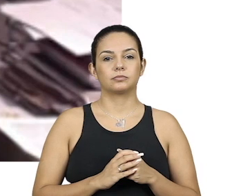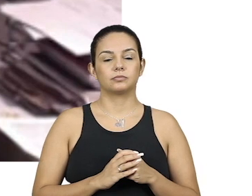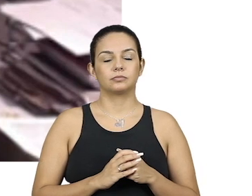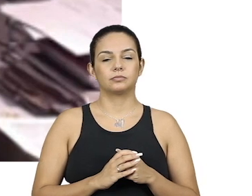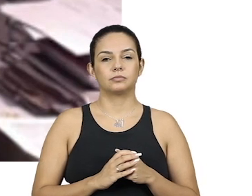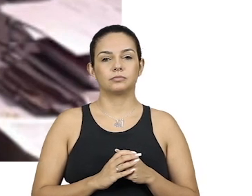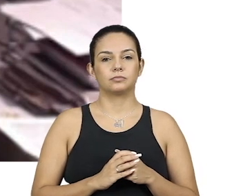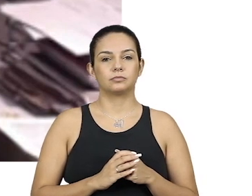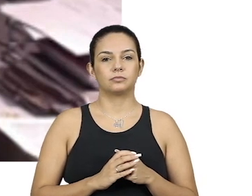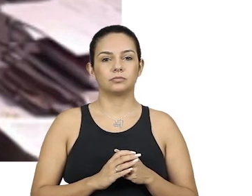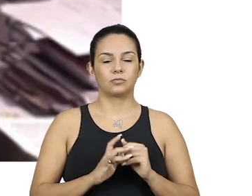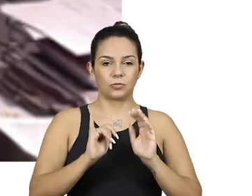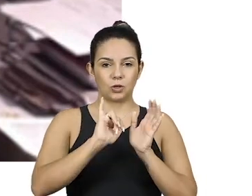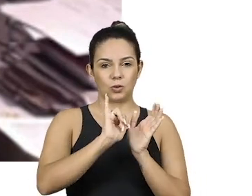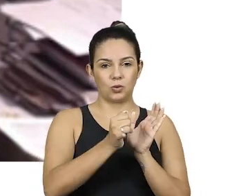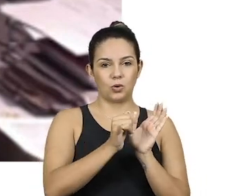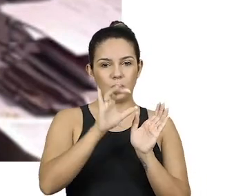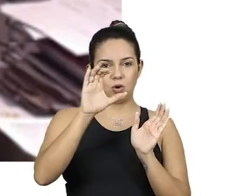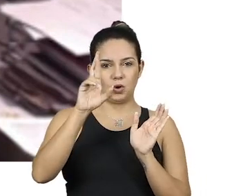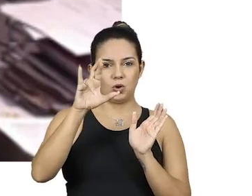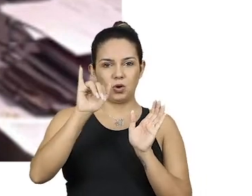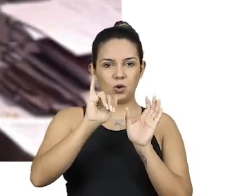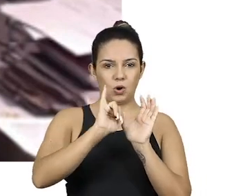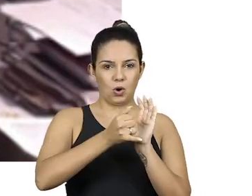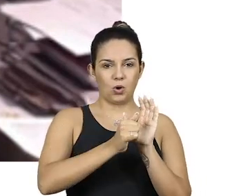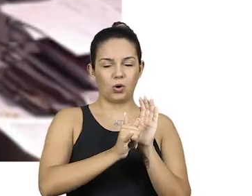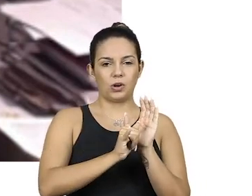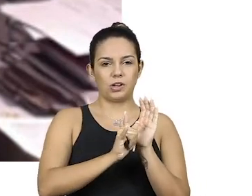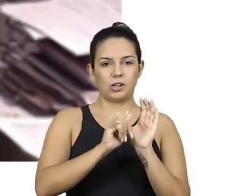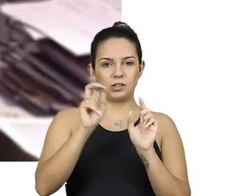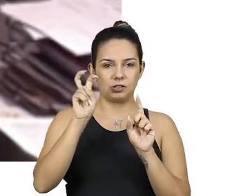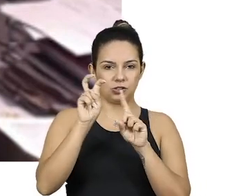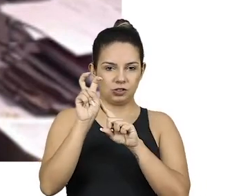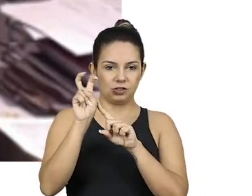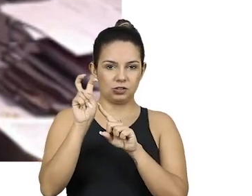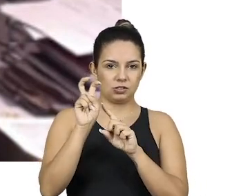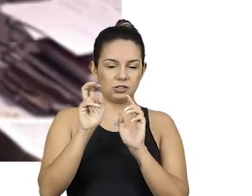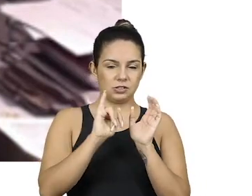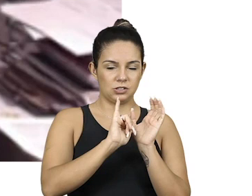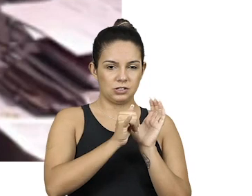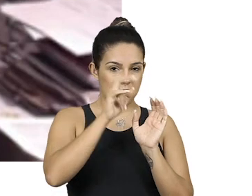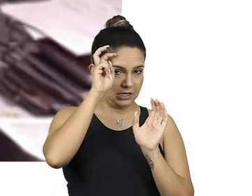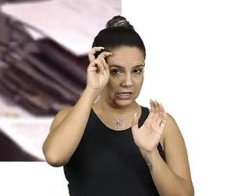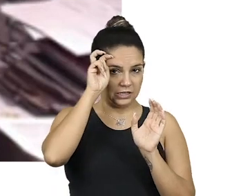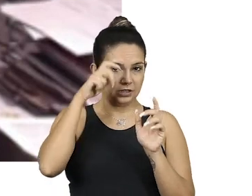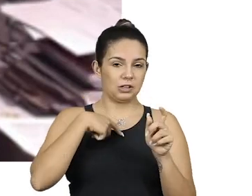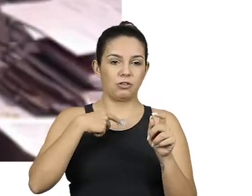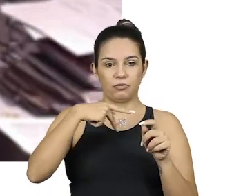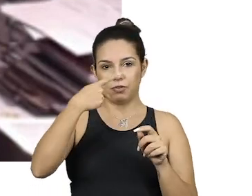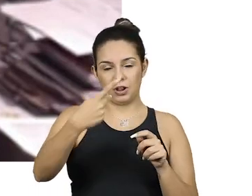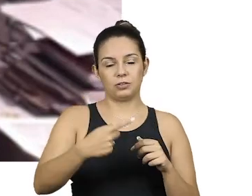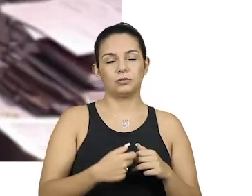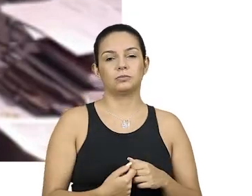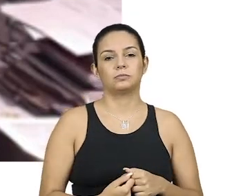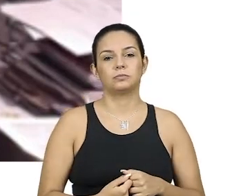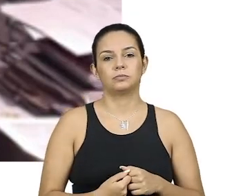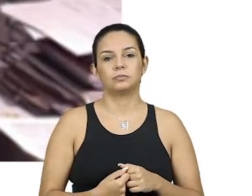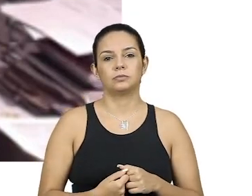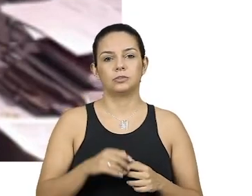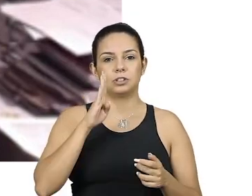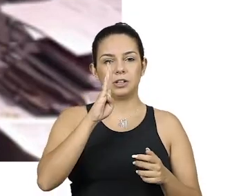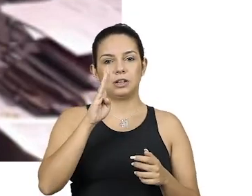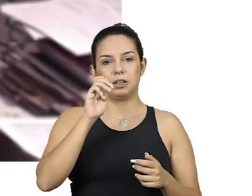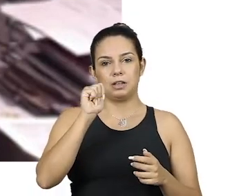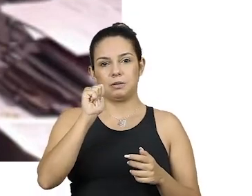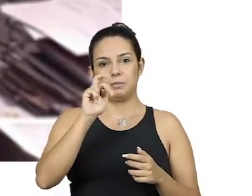A crônica de quinta, na crônica de quinta eu falo da